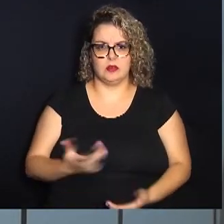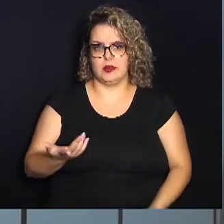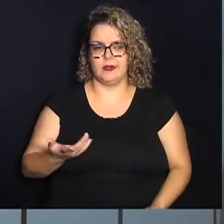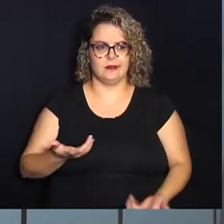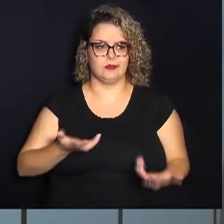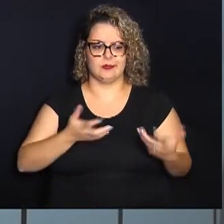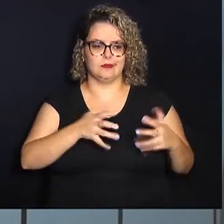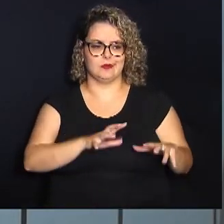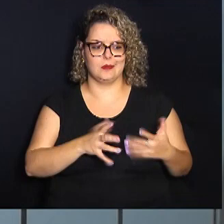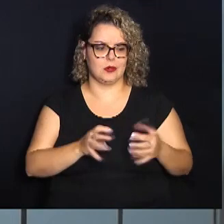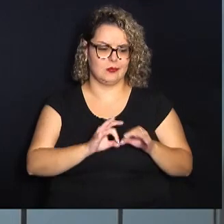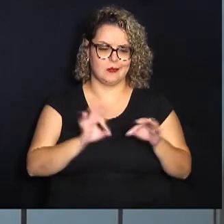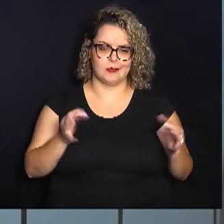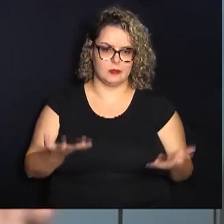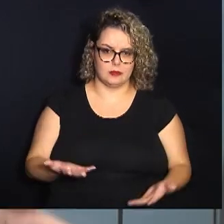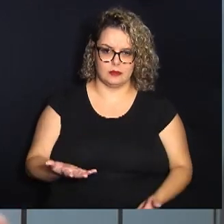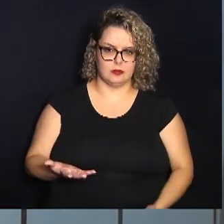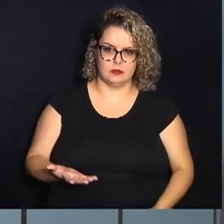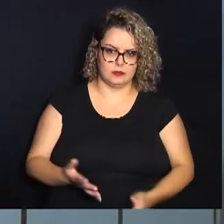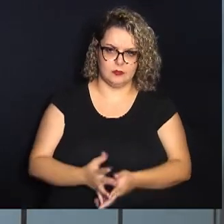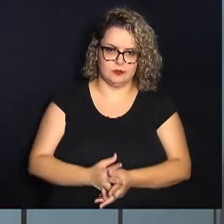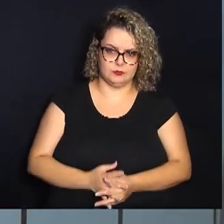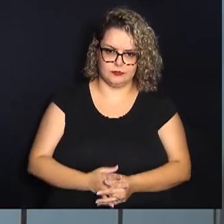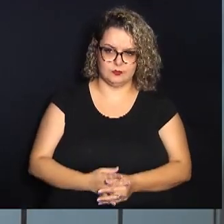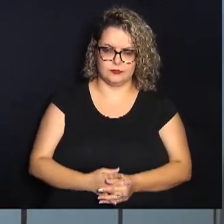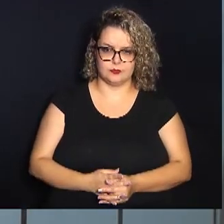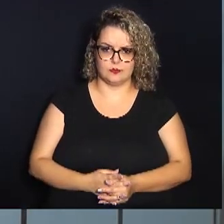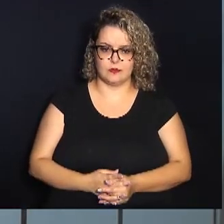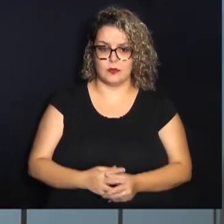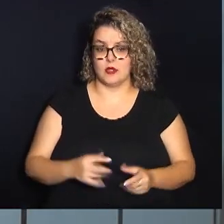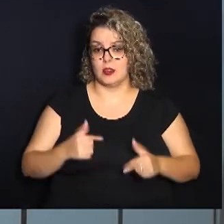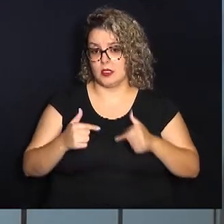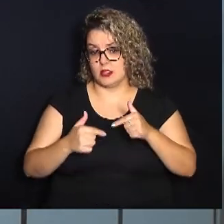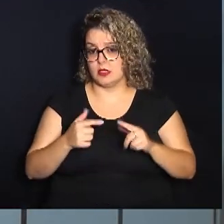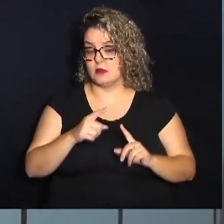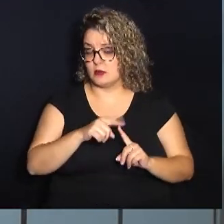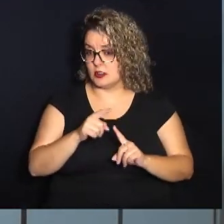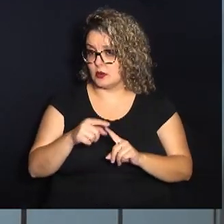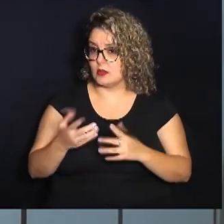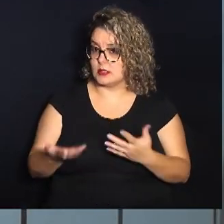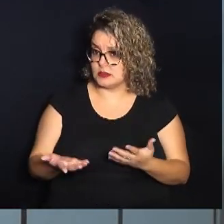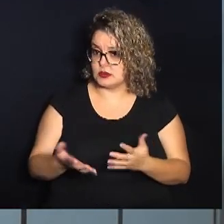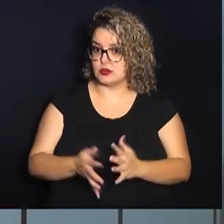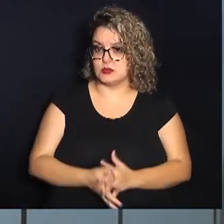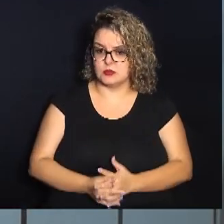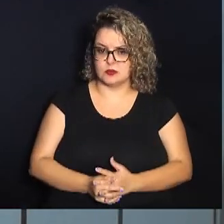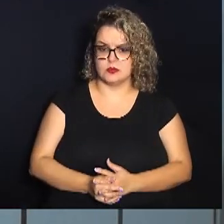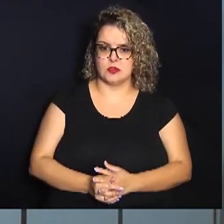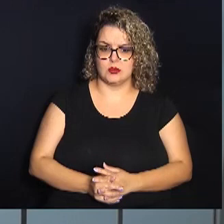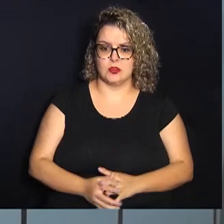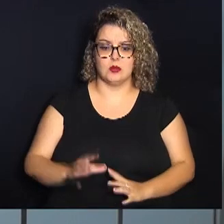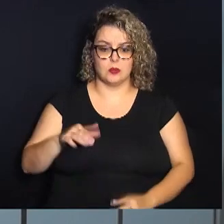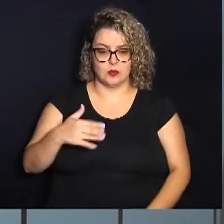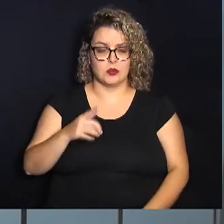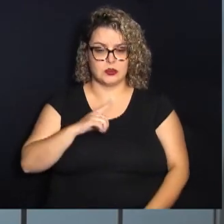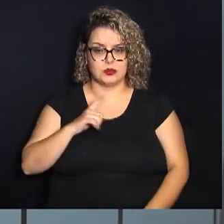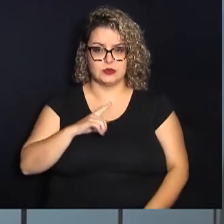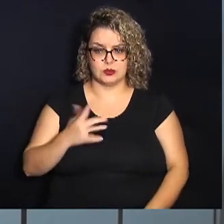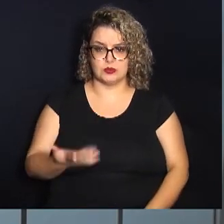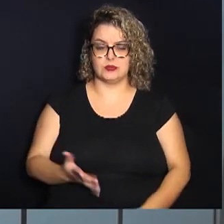nenhum dos entes que trabalham com esse tipo, quando tem